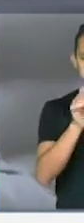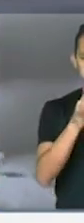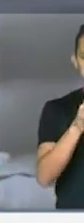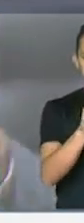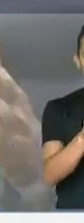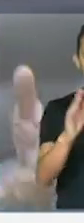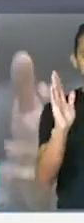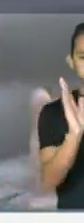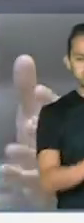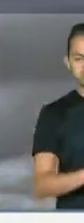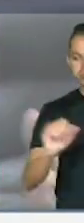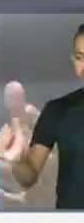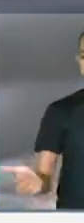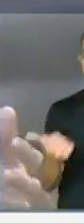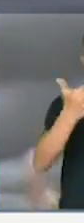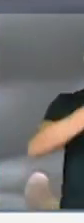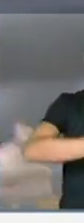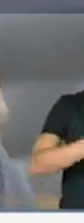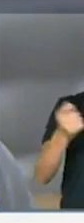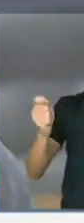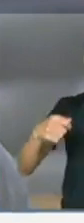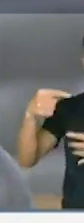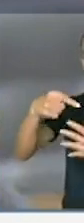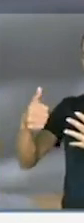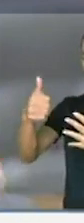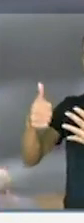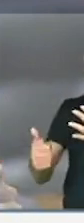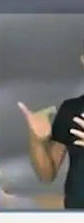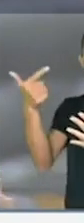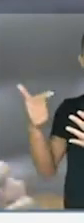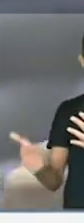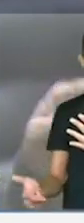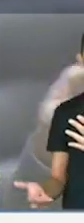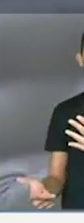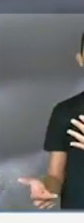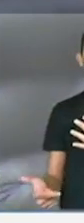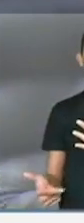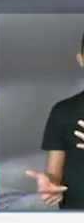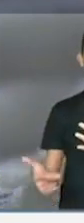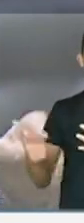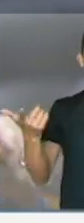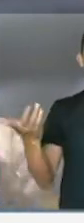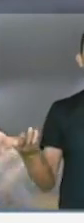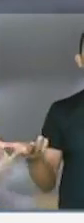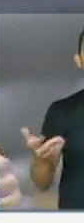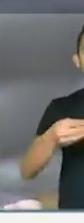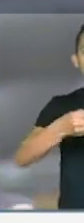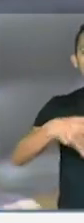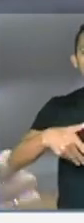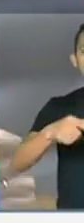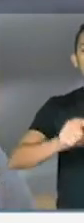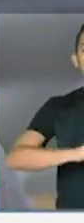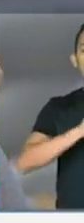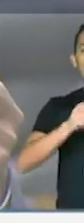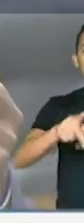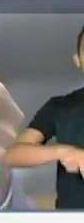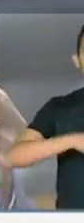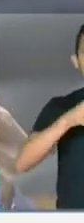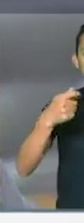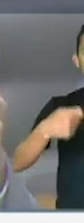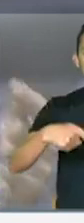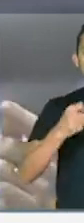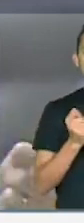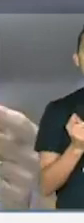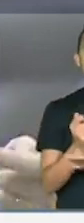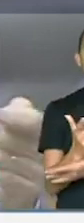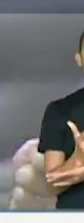gente incompetente. Quem está pagando por essa decisão do governador Wilson Witzel é a população que está tendo que comprar água. E